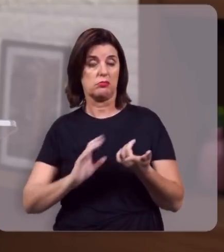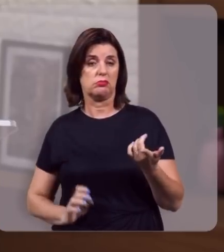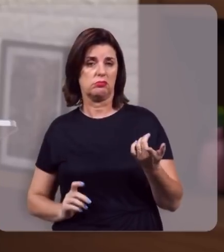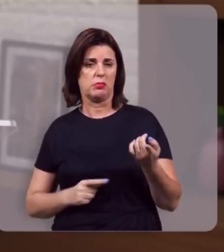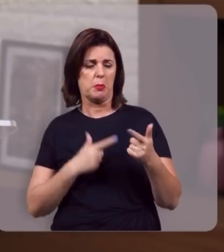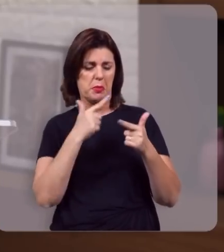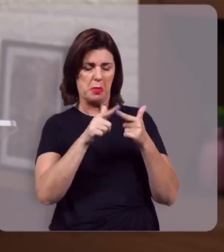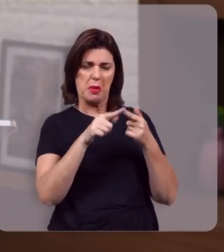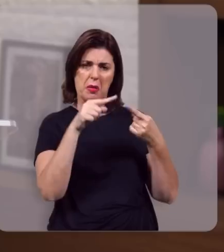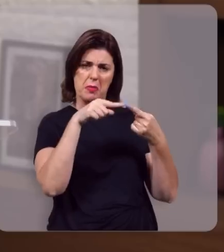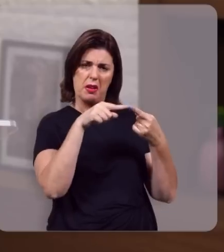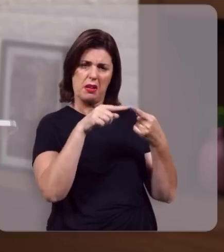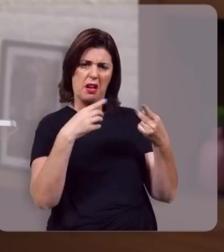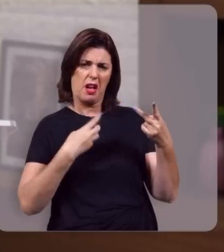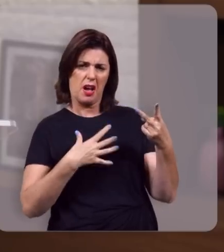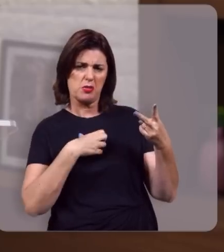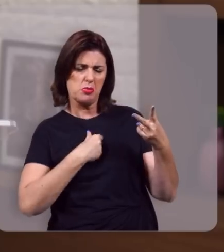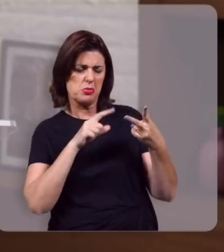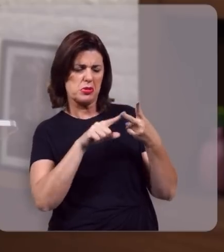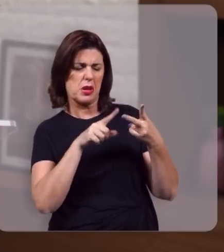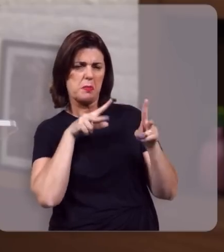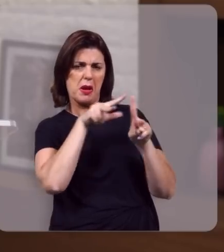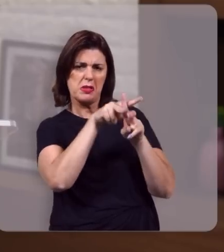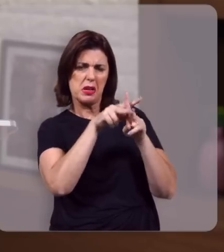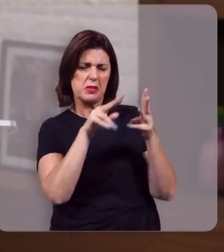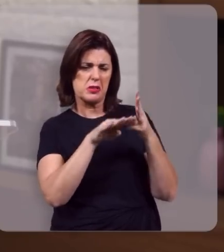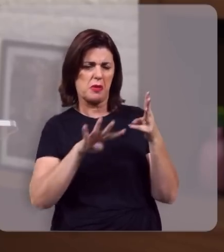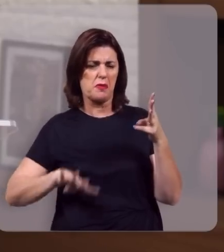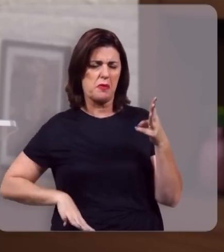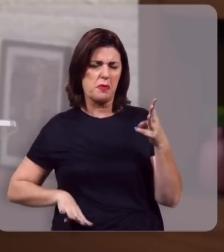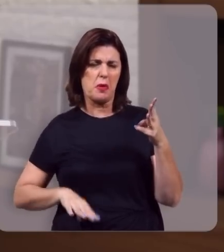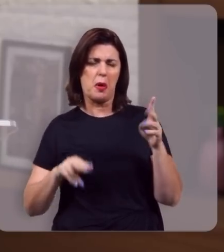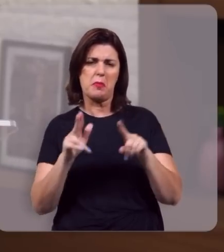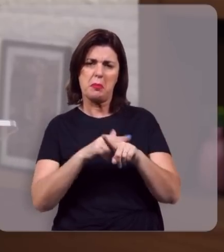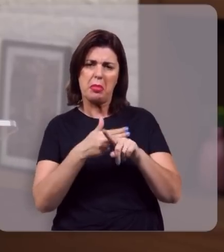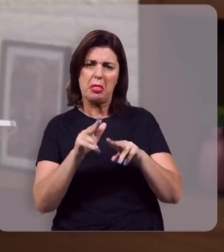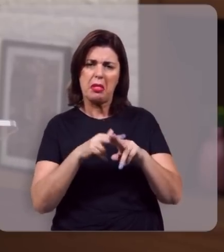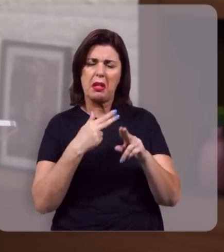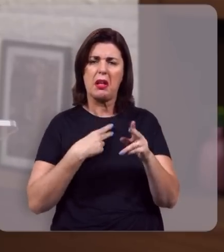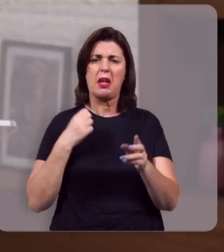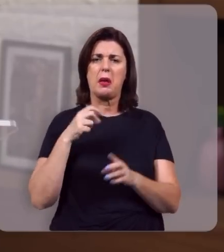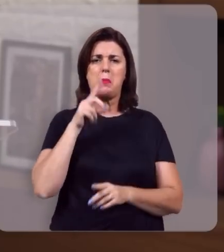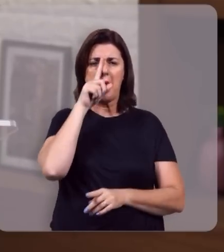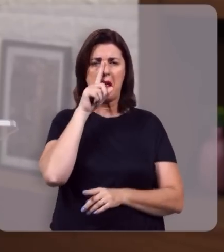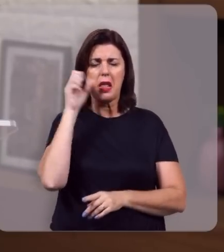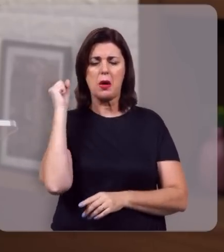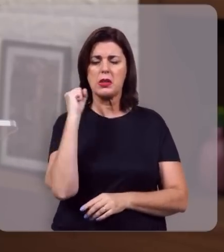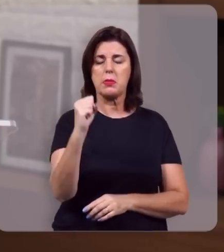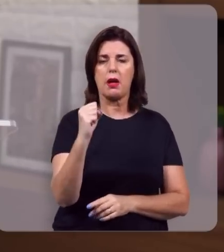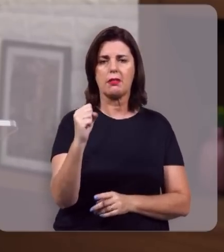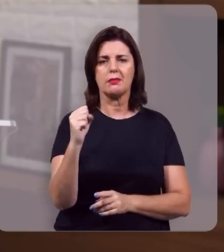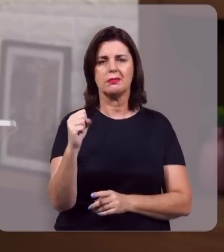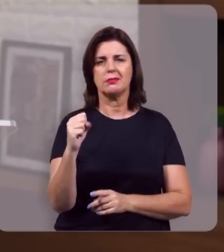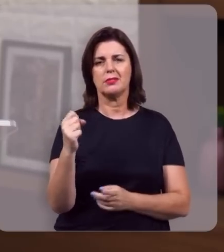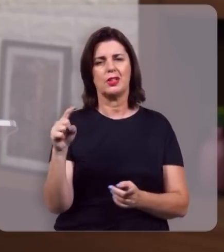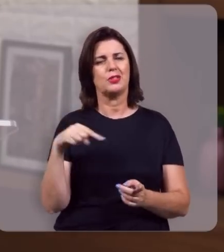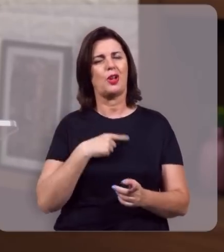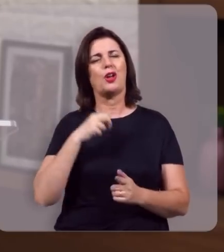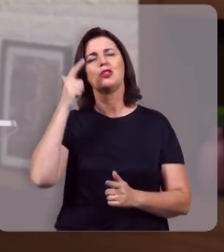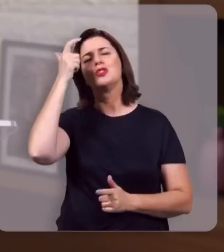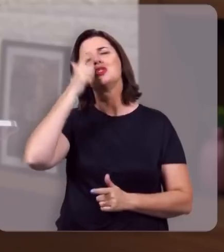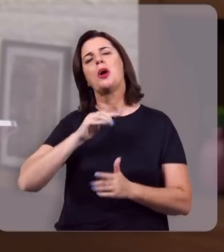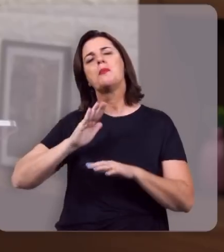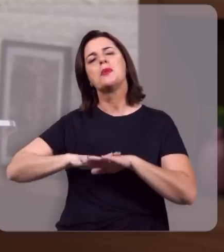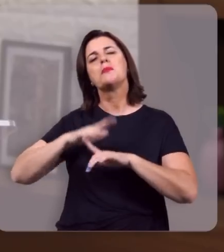Será tribulação, angústia, perseguição, fome, nudez, perigo ou espada? Ora, somos mais que